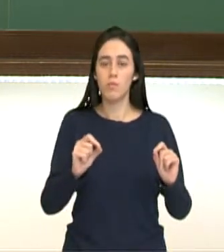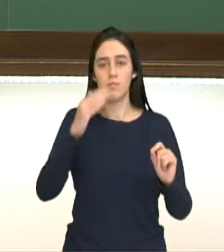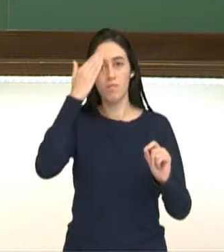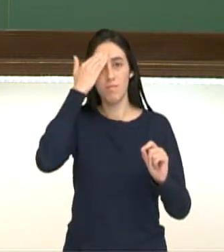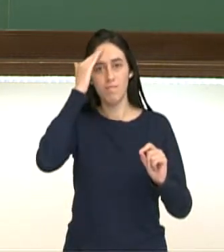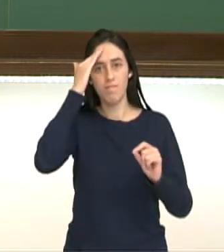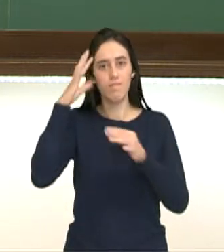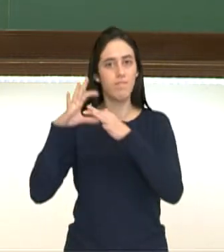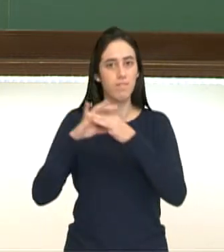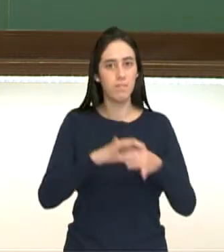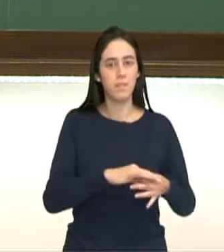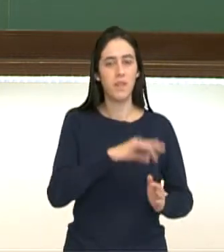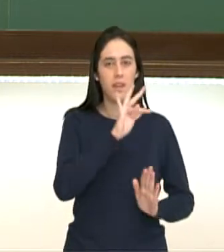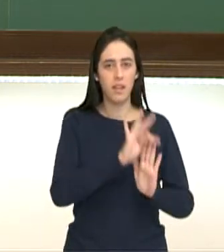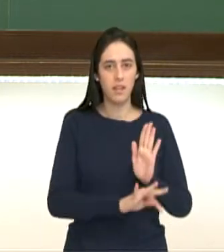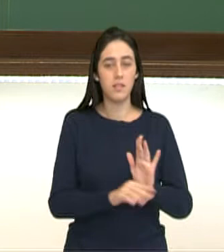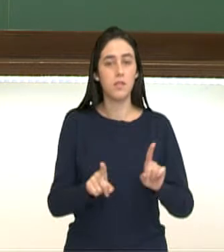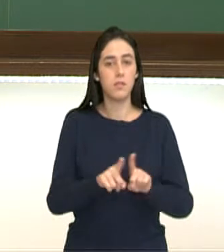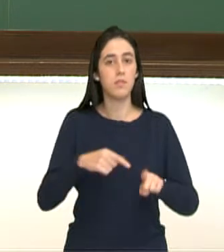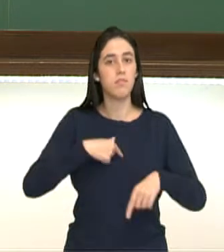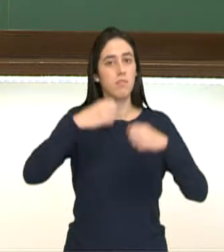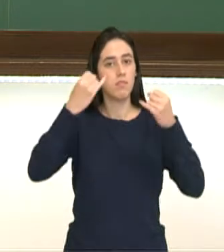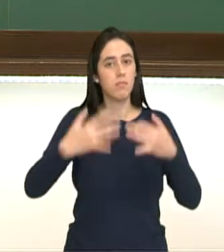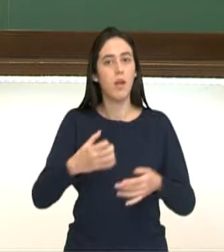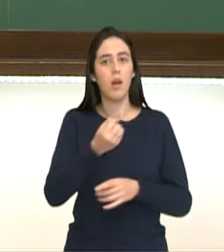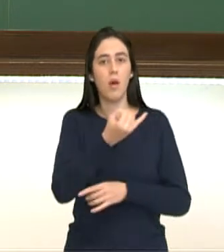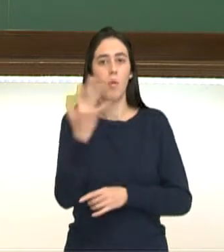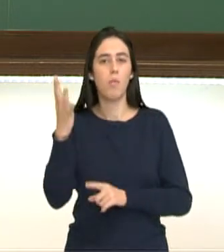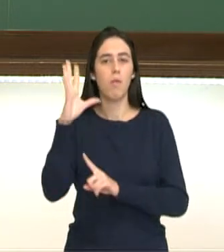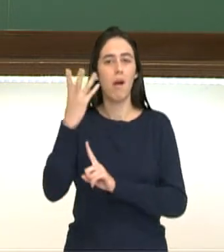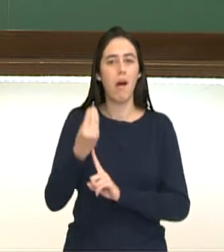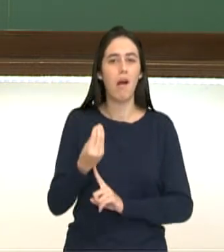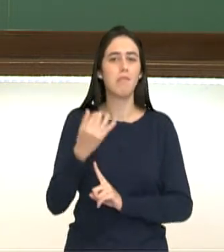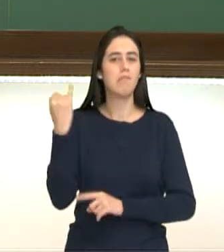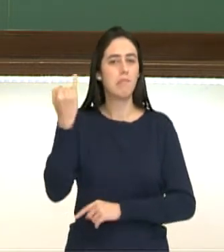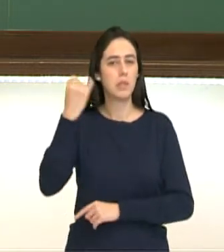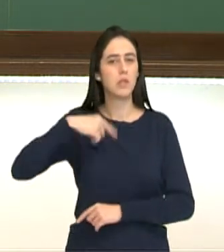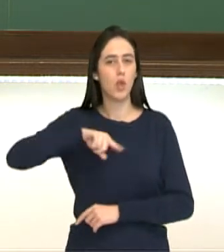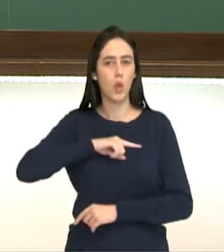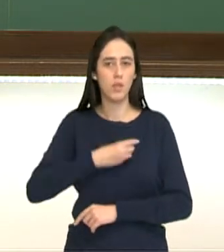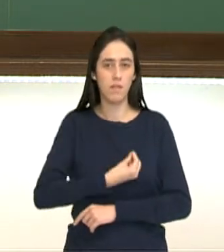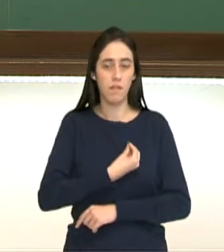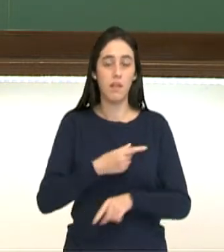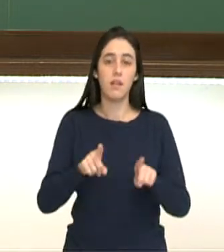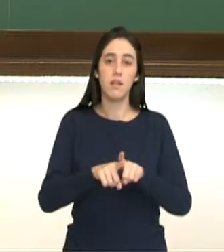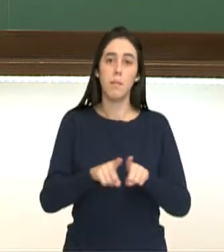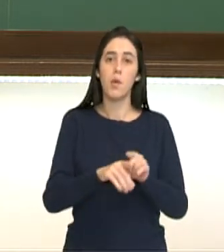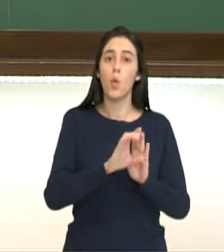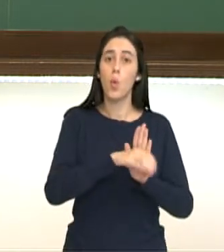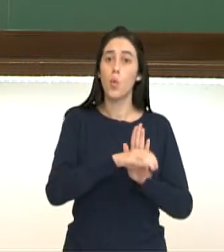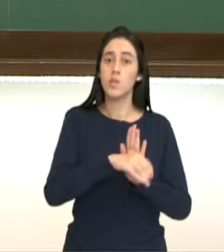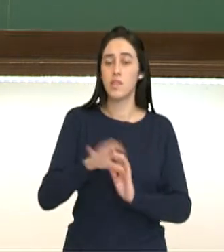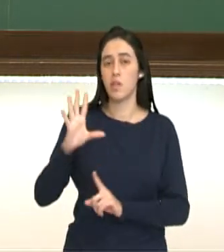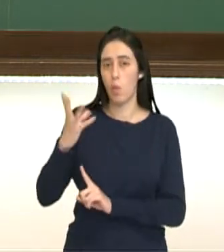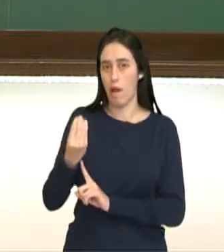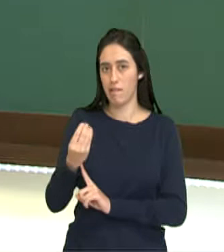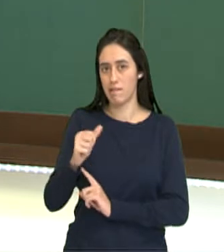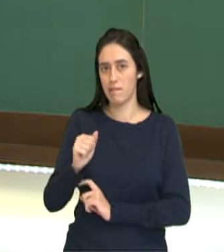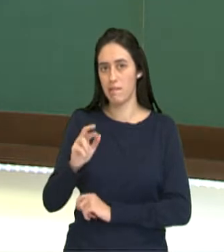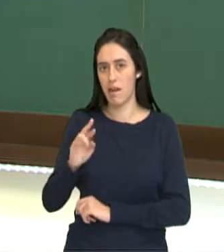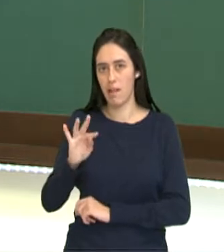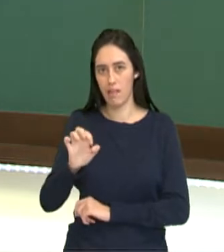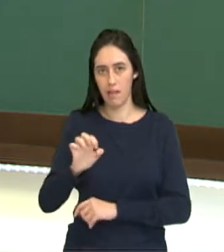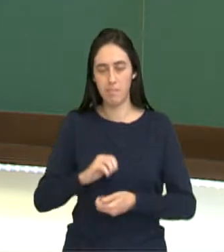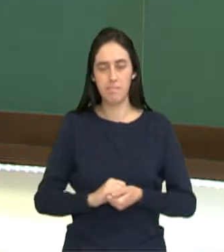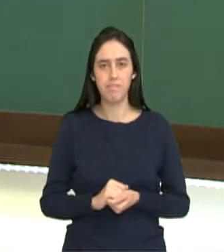textual e vamos falar também sobre obras de arte, a importância da arte na nossa vida e também o conceito de arte, né, pessoal? Então, olha só,